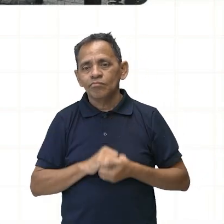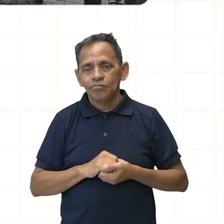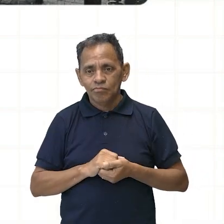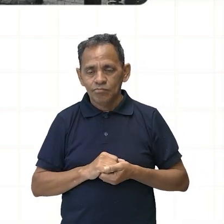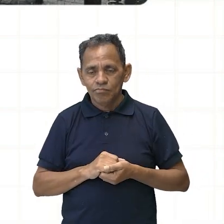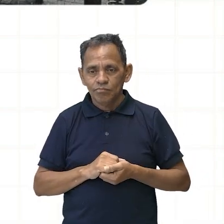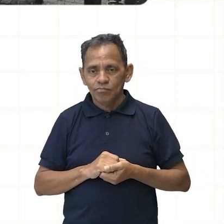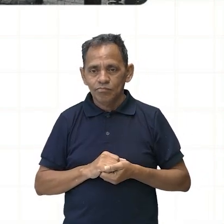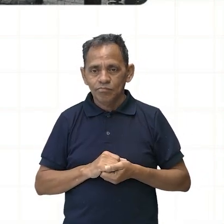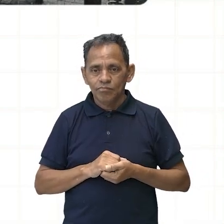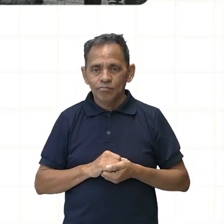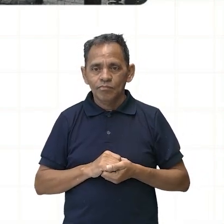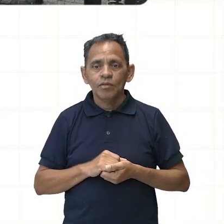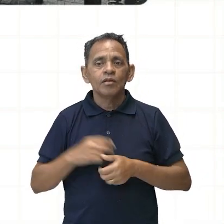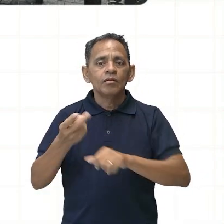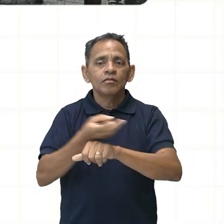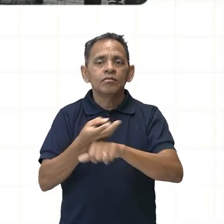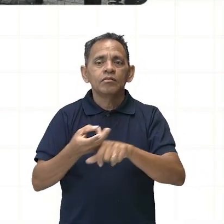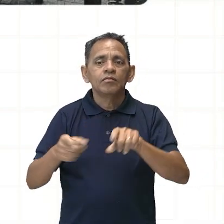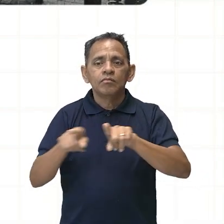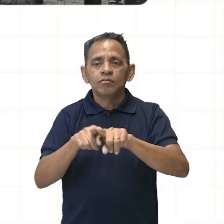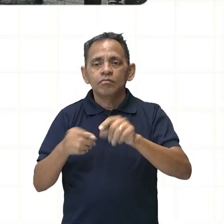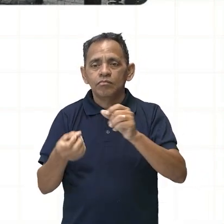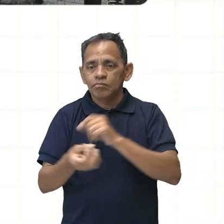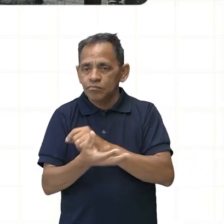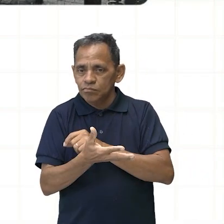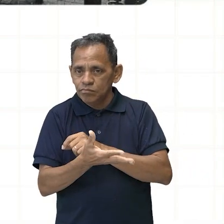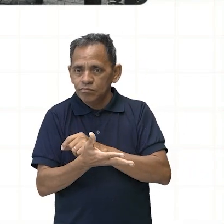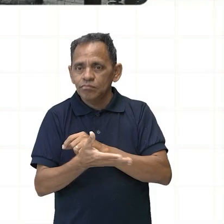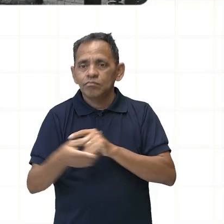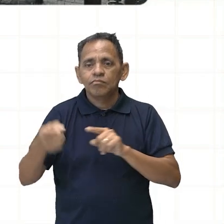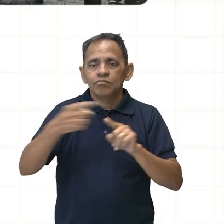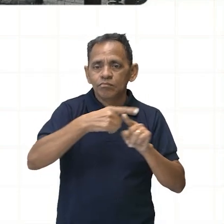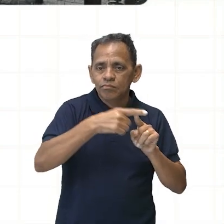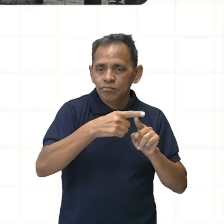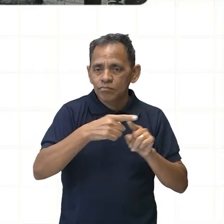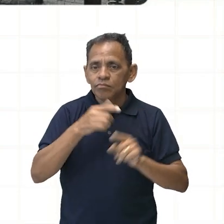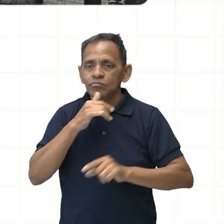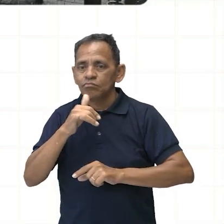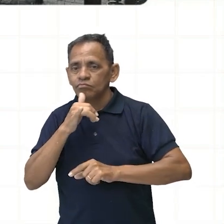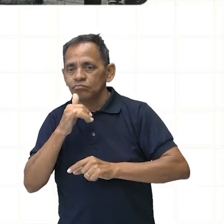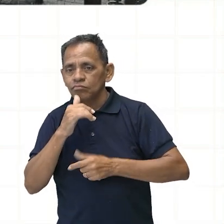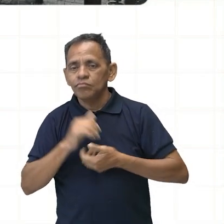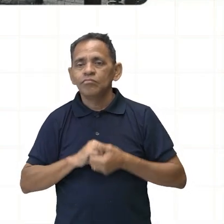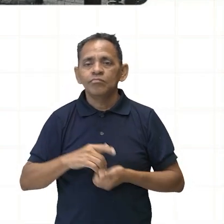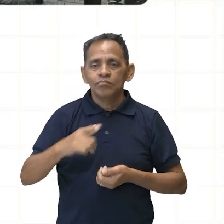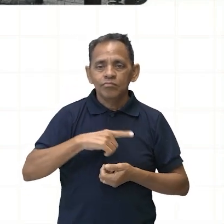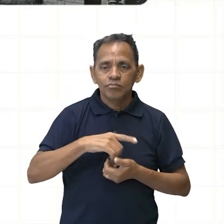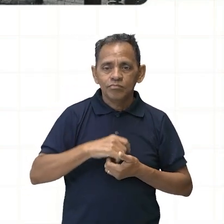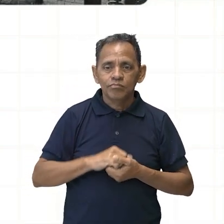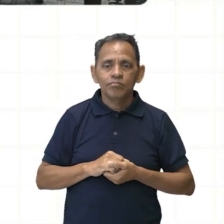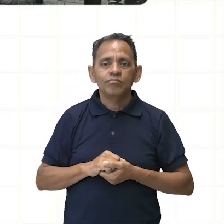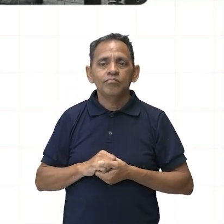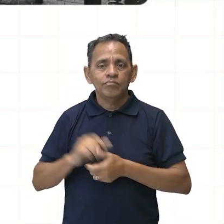também a busca incessante por novas fontes de energia para mover a atividade fabril de uma forma